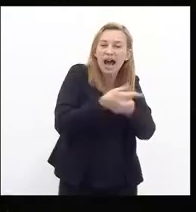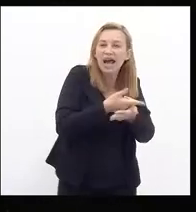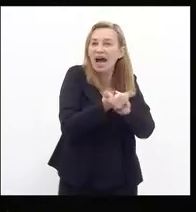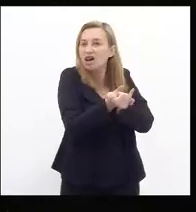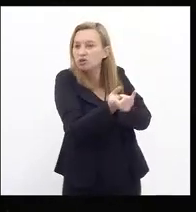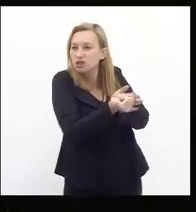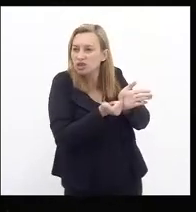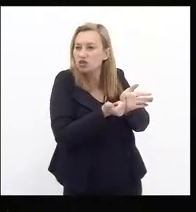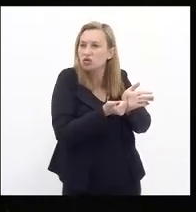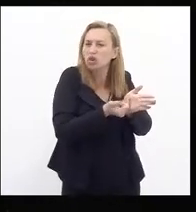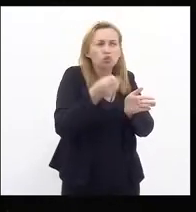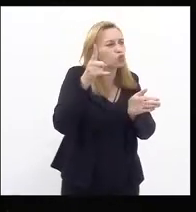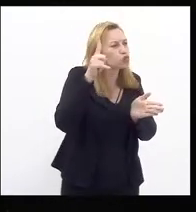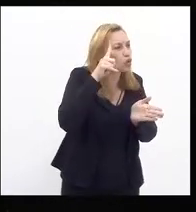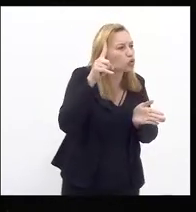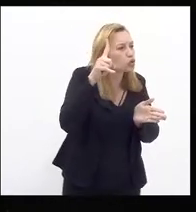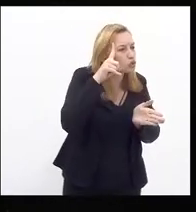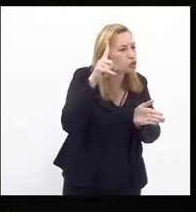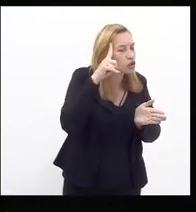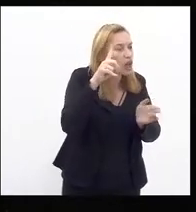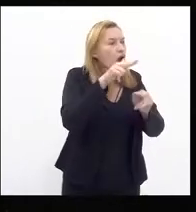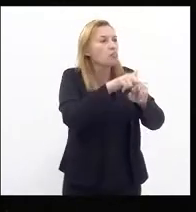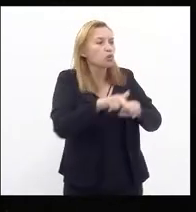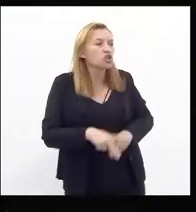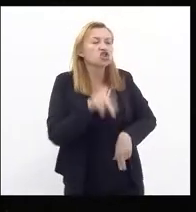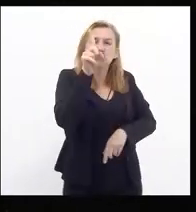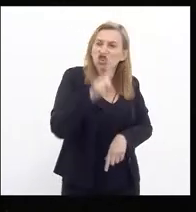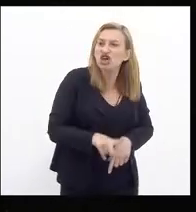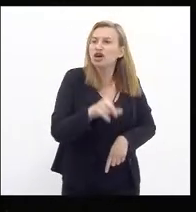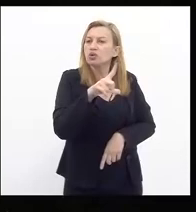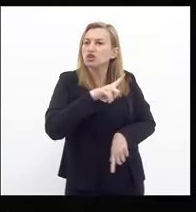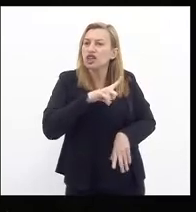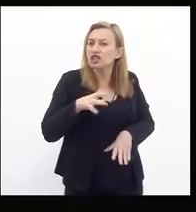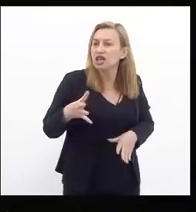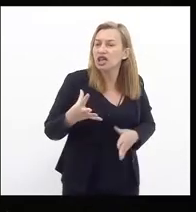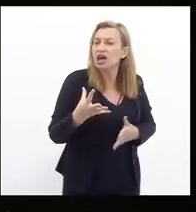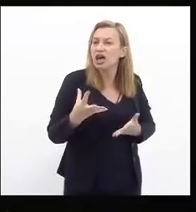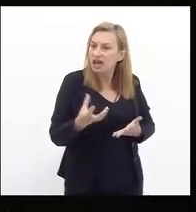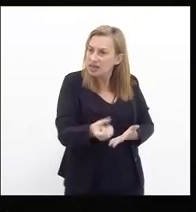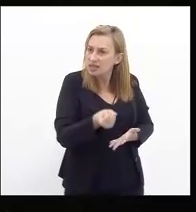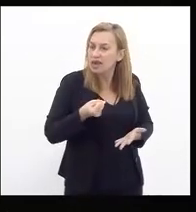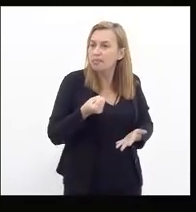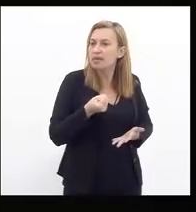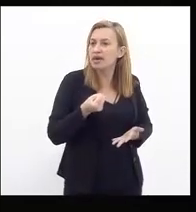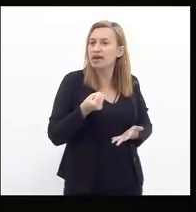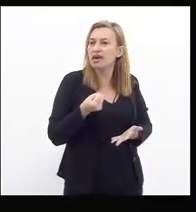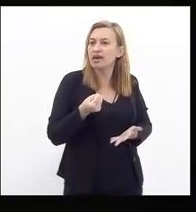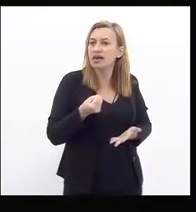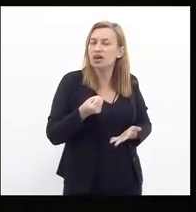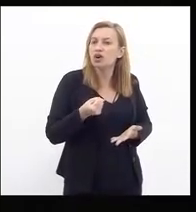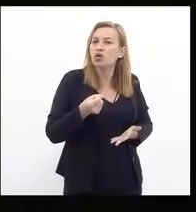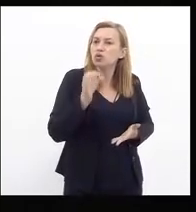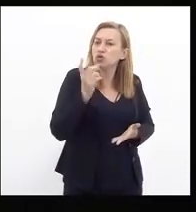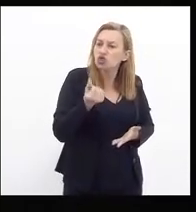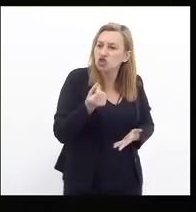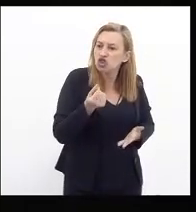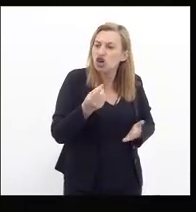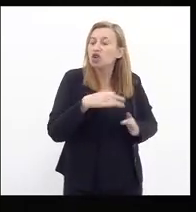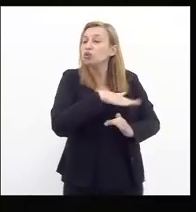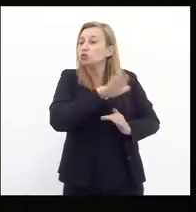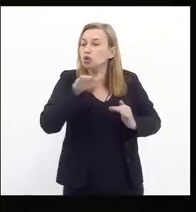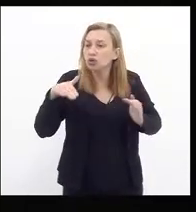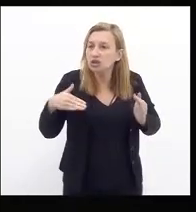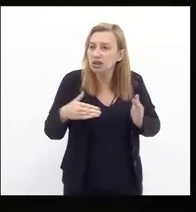regularmente portanto tenho direito de receber aí segredo integralidade EA paridade